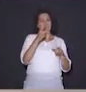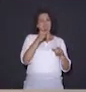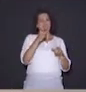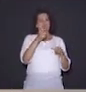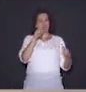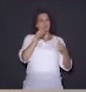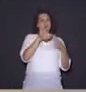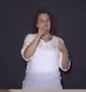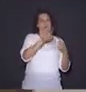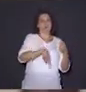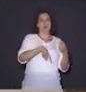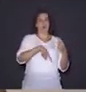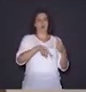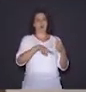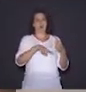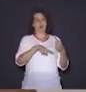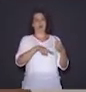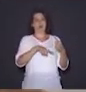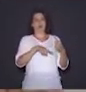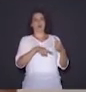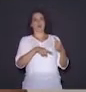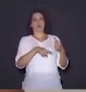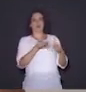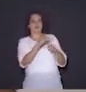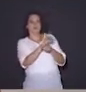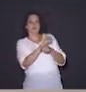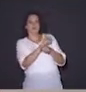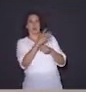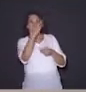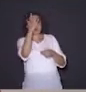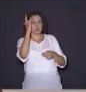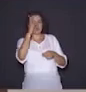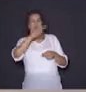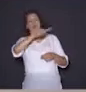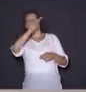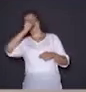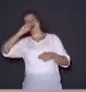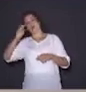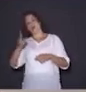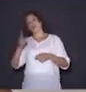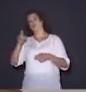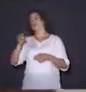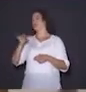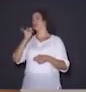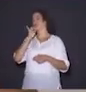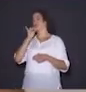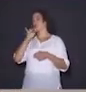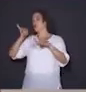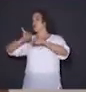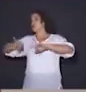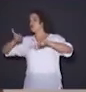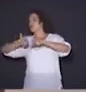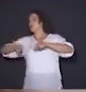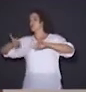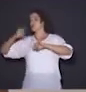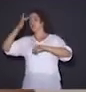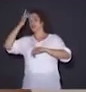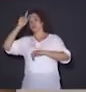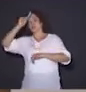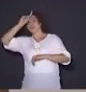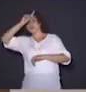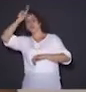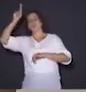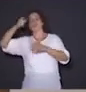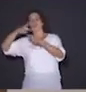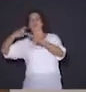e há notícias que às vezes exageram ao atestar uma posição em detrimento de outras enfim tudo isso é